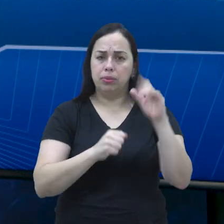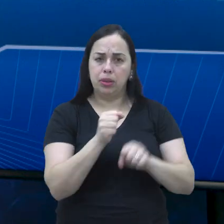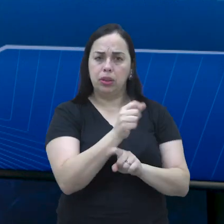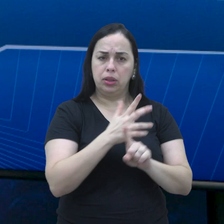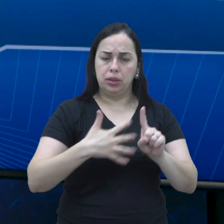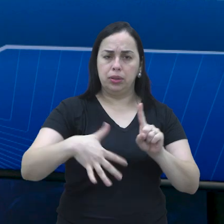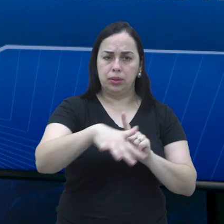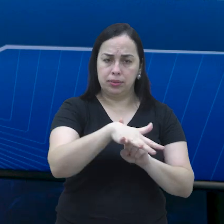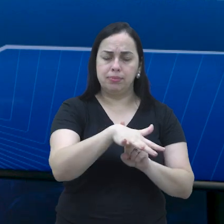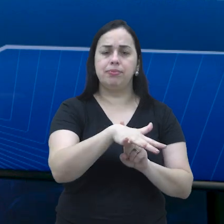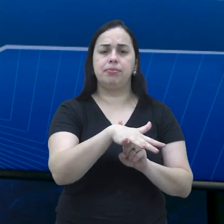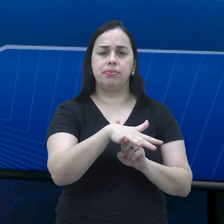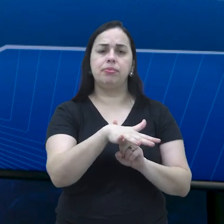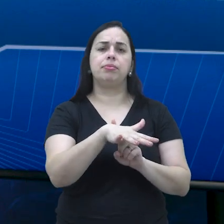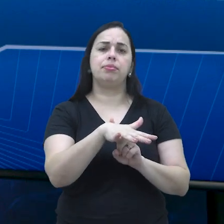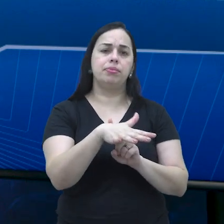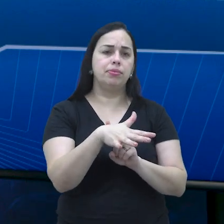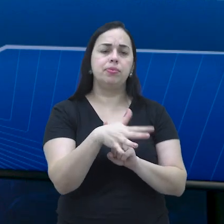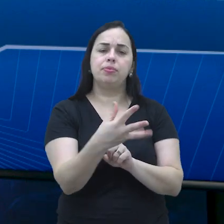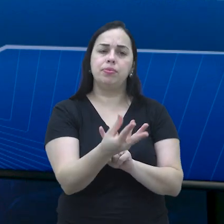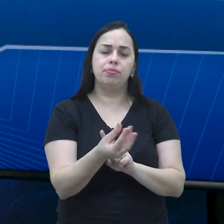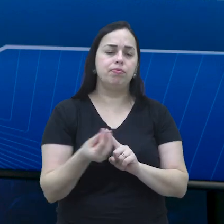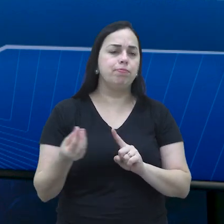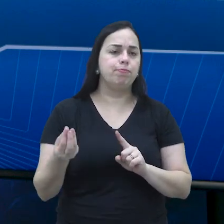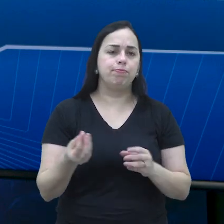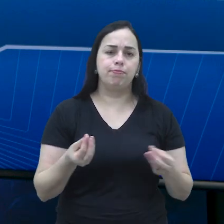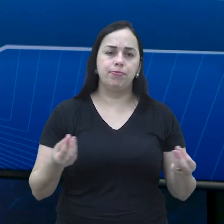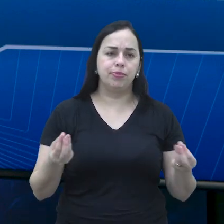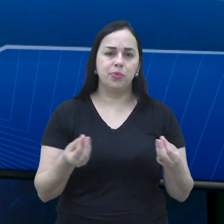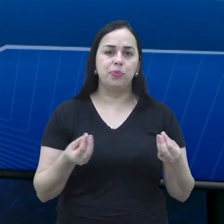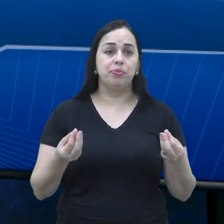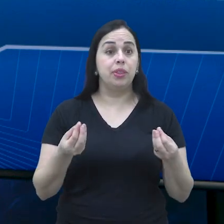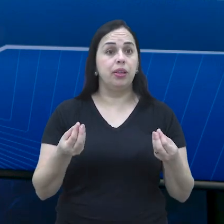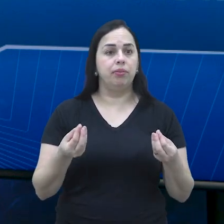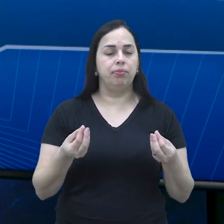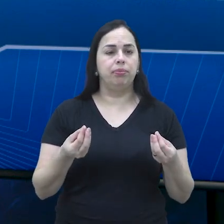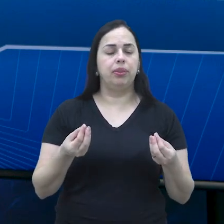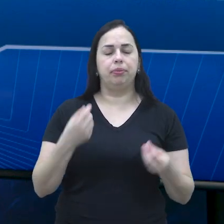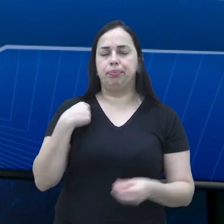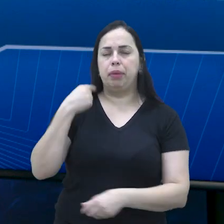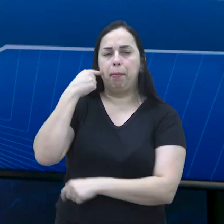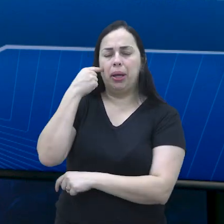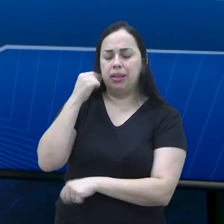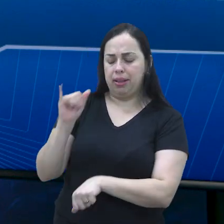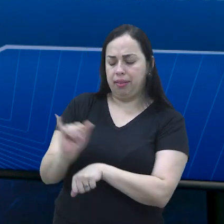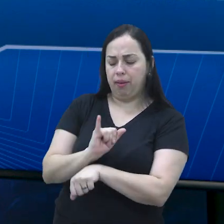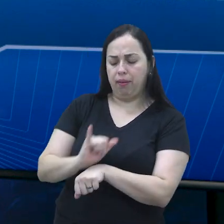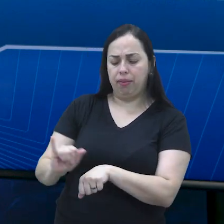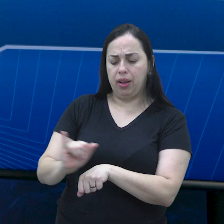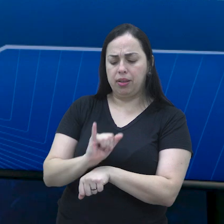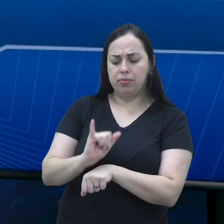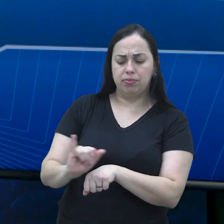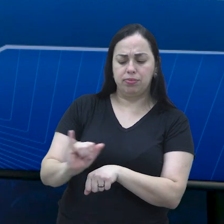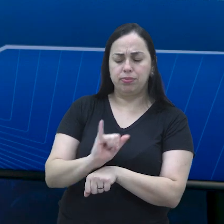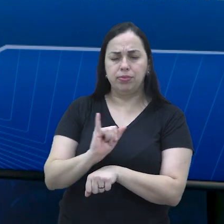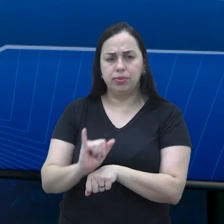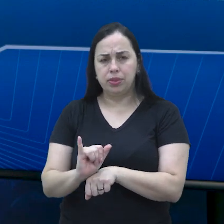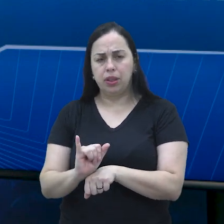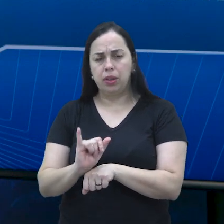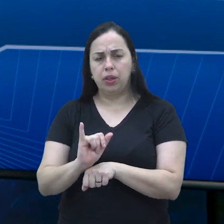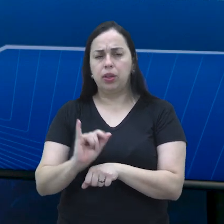soluções baseadas na natureza é justamente encontrar alternativas e estratégias baseadas